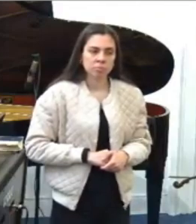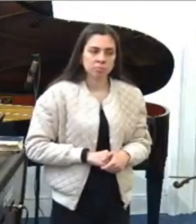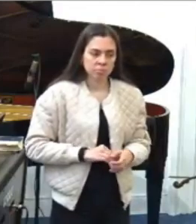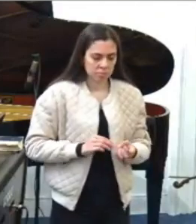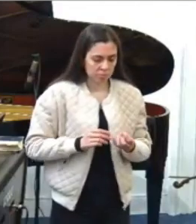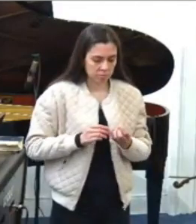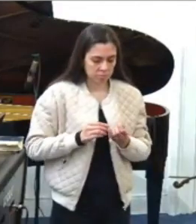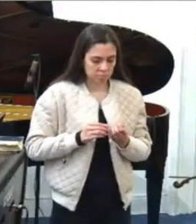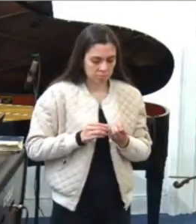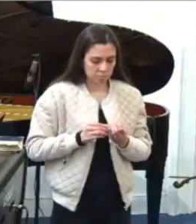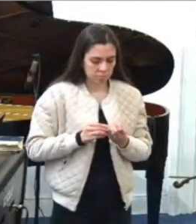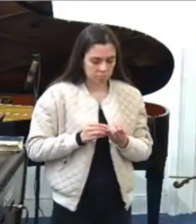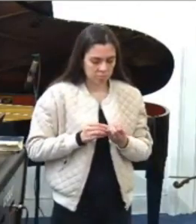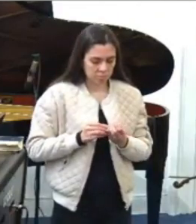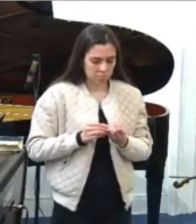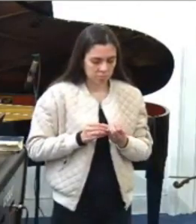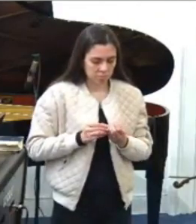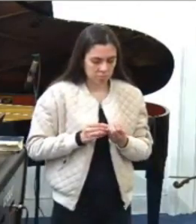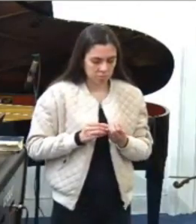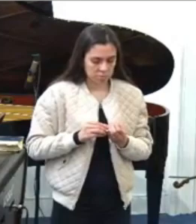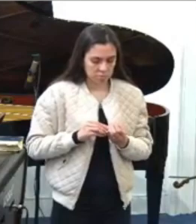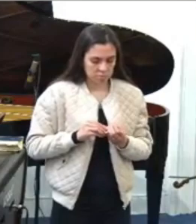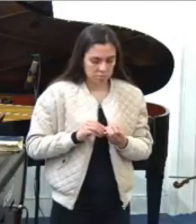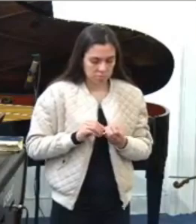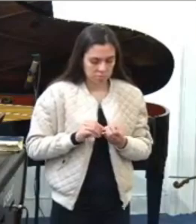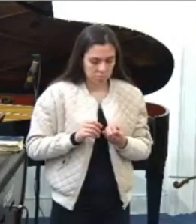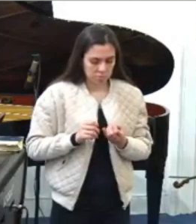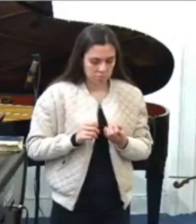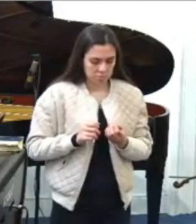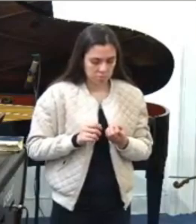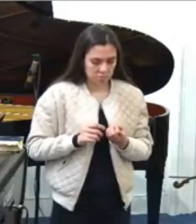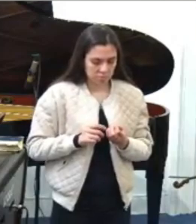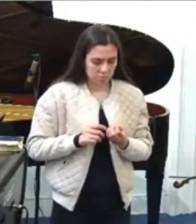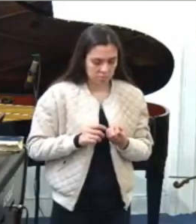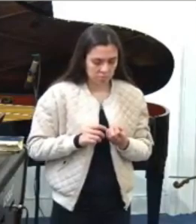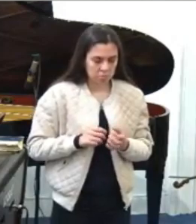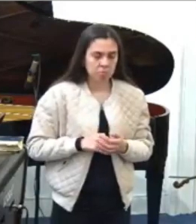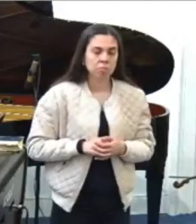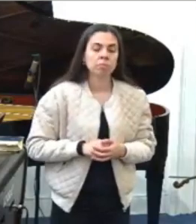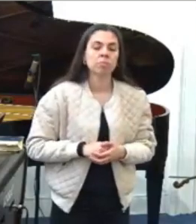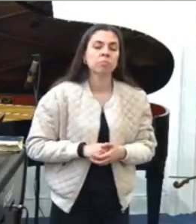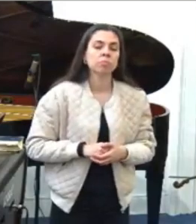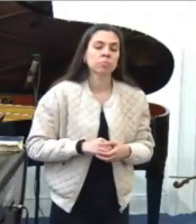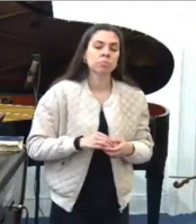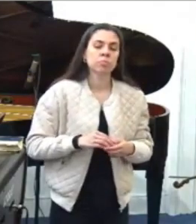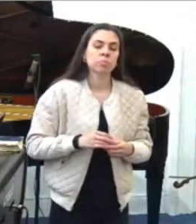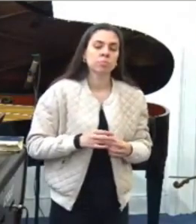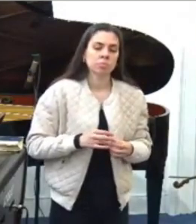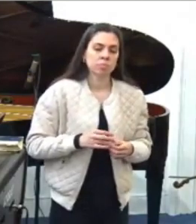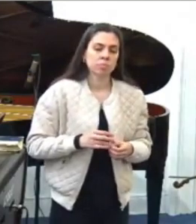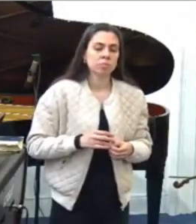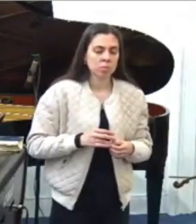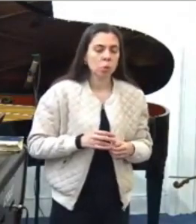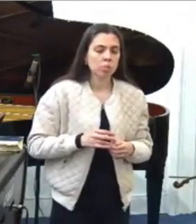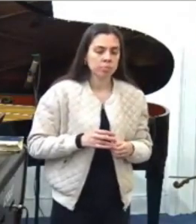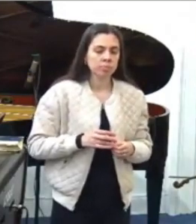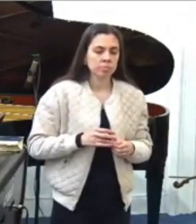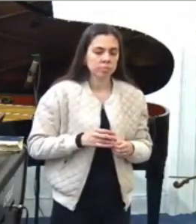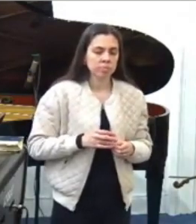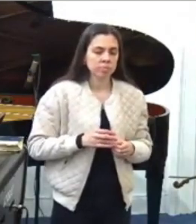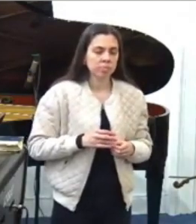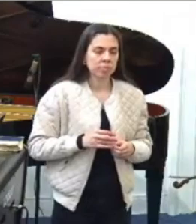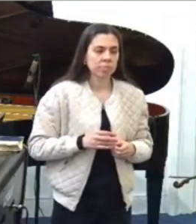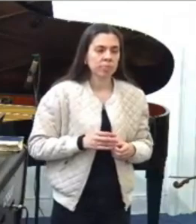distinção entre aqueles que o representam ou não. A terra se abriu e os engoliu, com mais 250 pessoas que